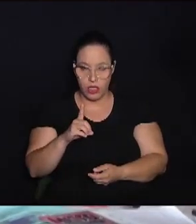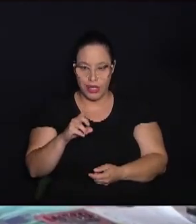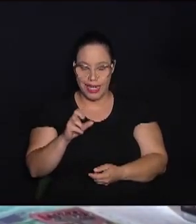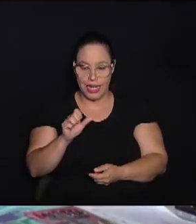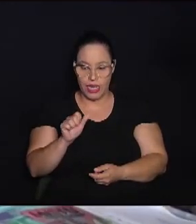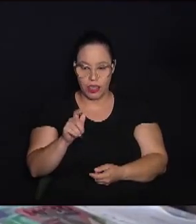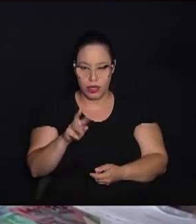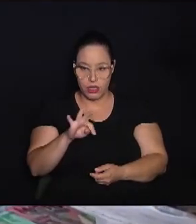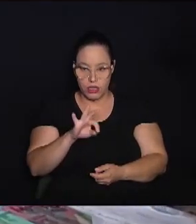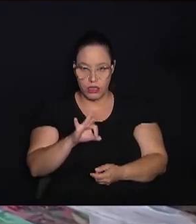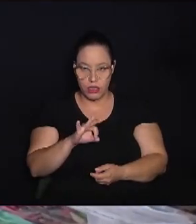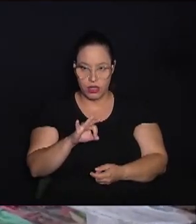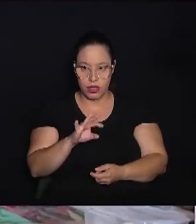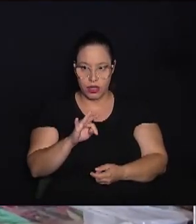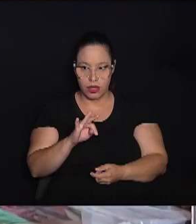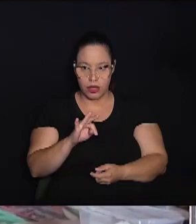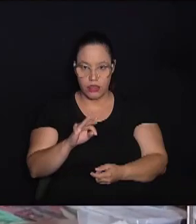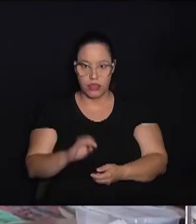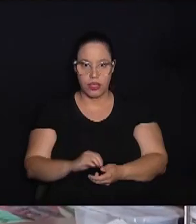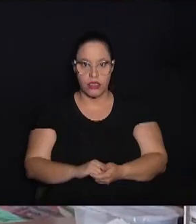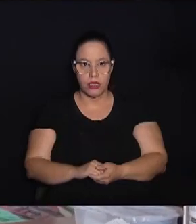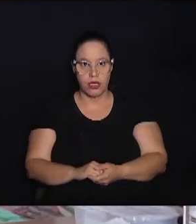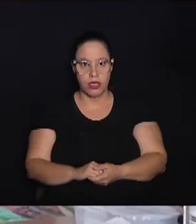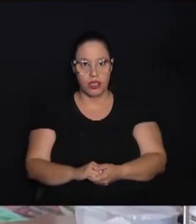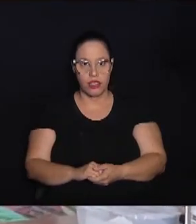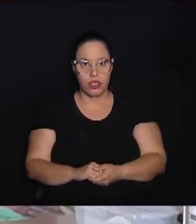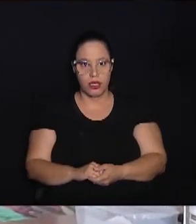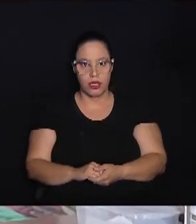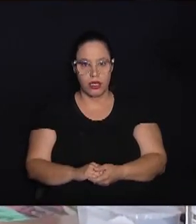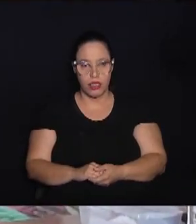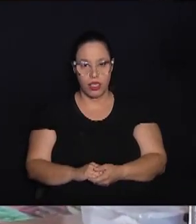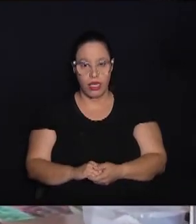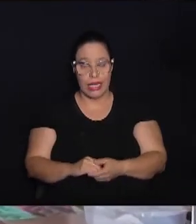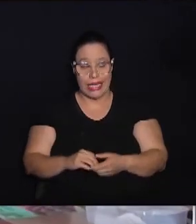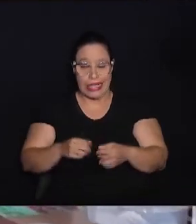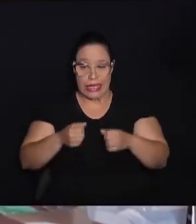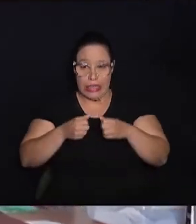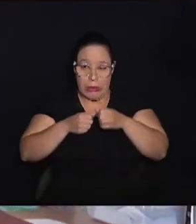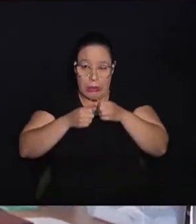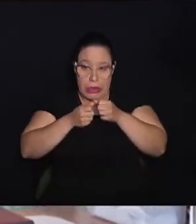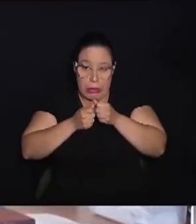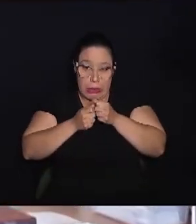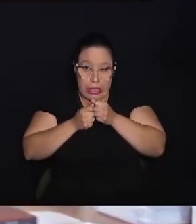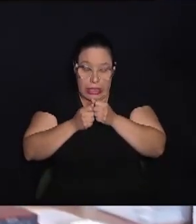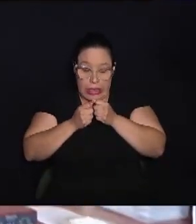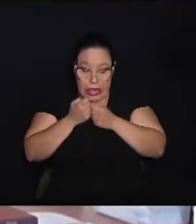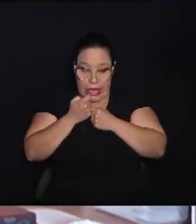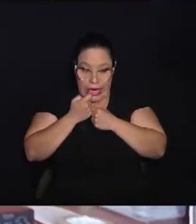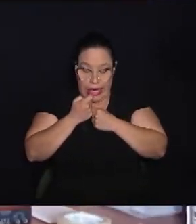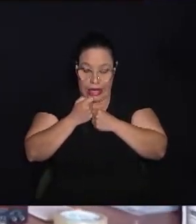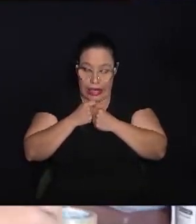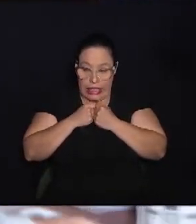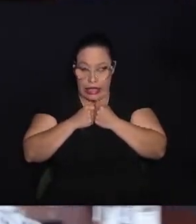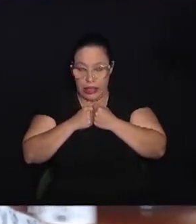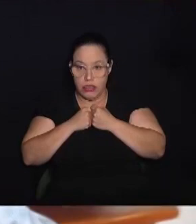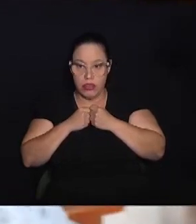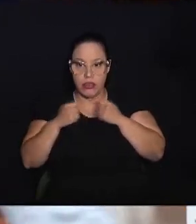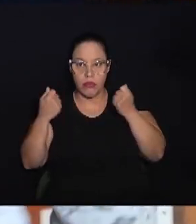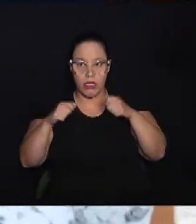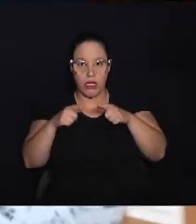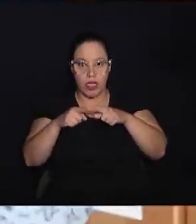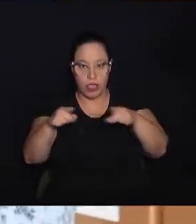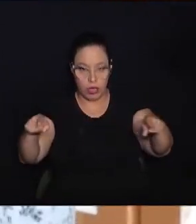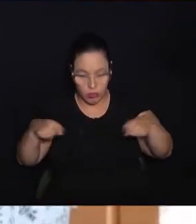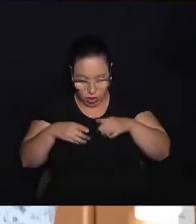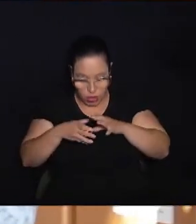breve a gente tem todo um equipamento aqui e tudo fica meio apertado mas é assim mesmo Espero que a gente consiga uma sala maior no futuro